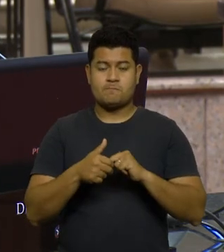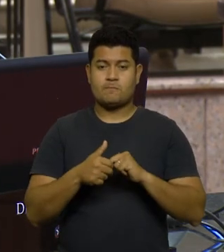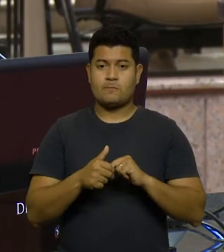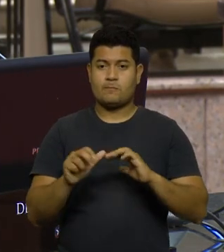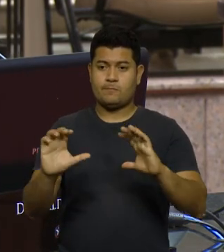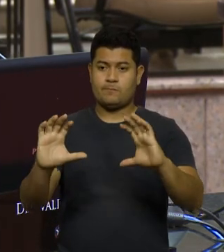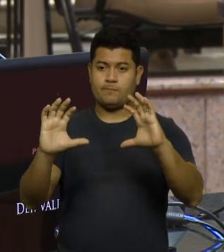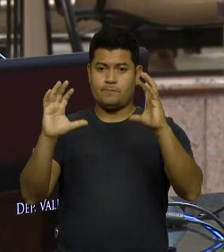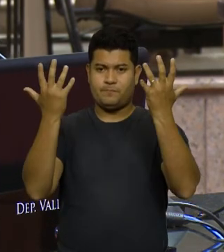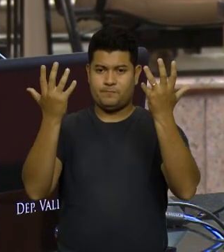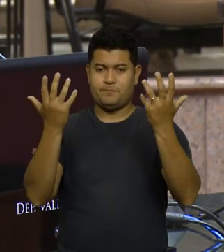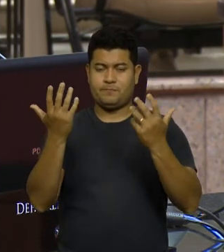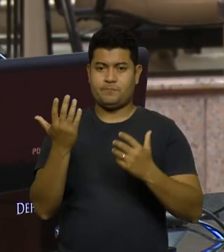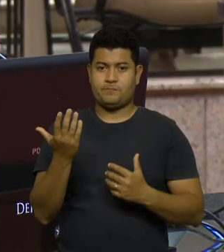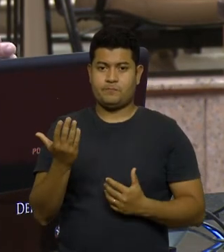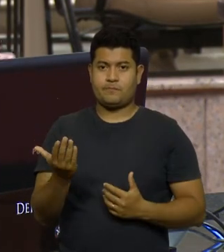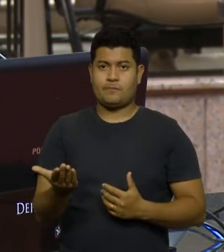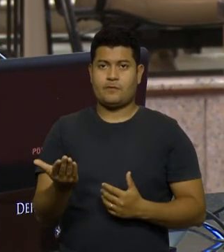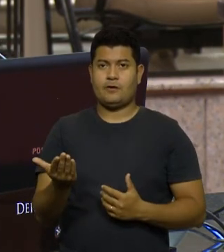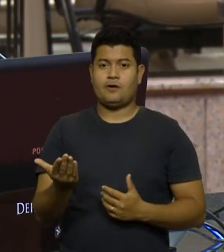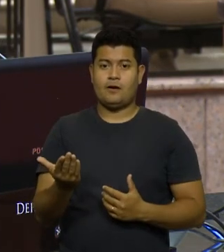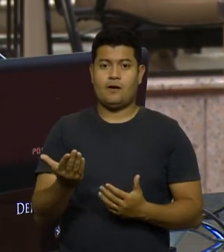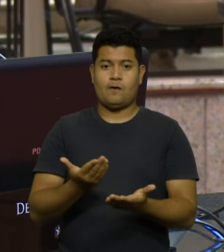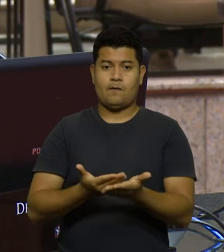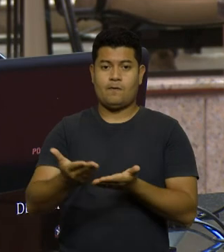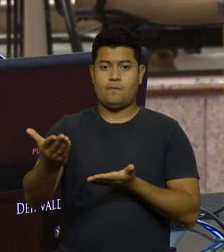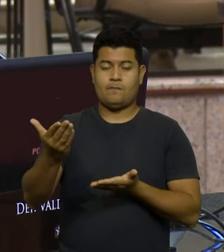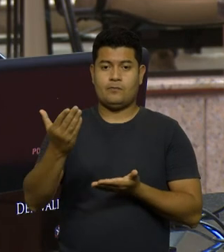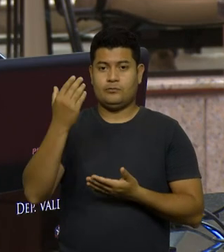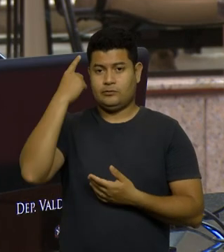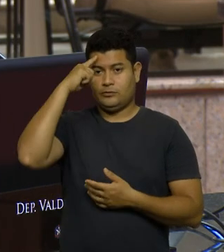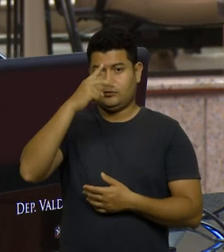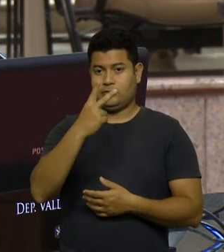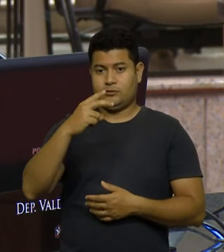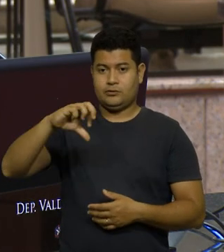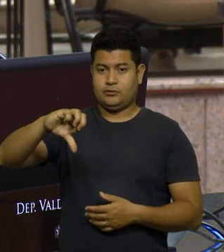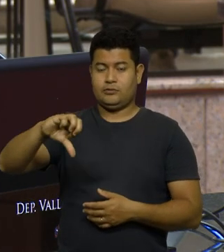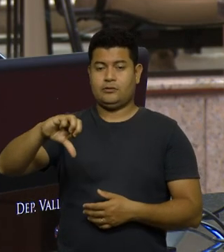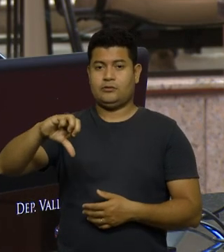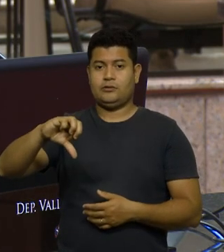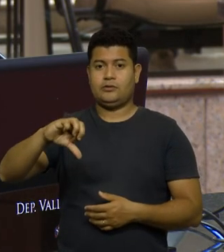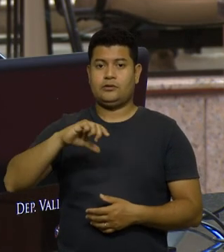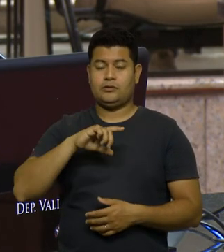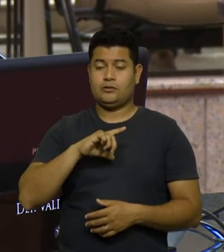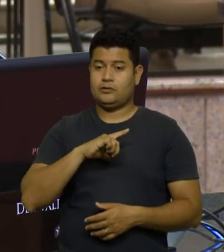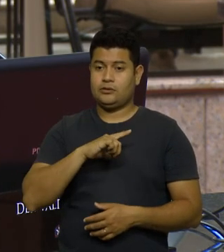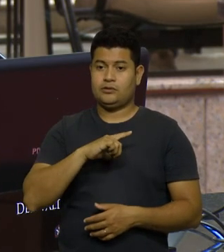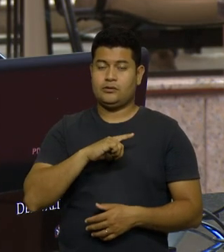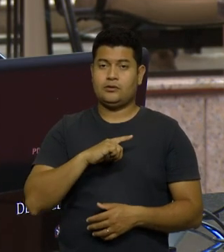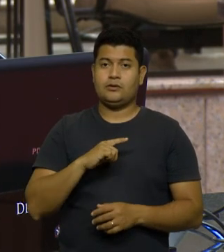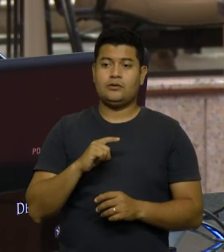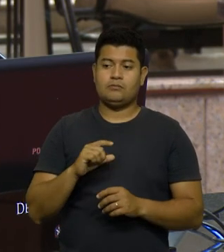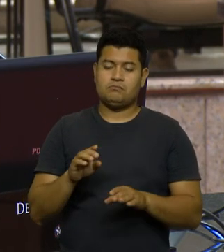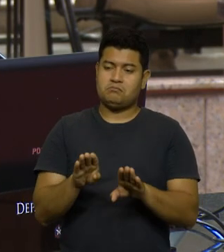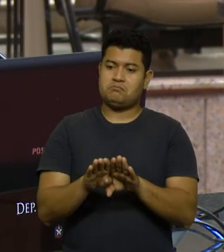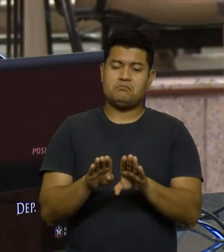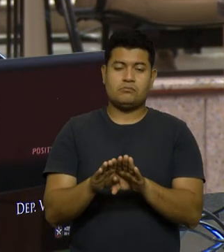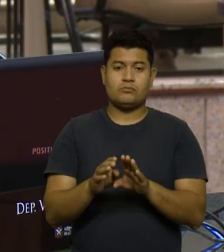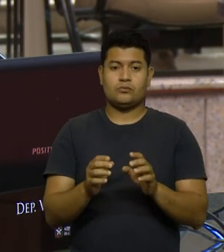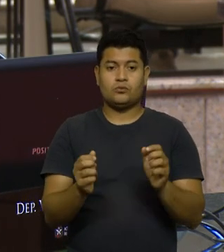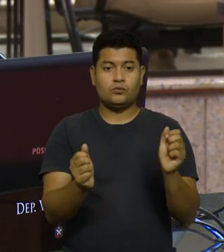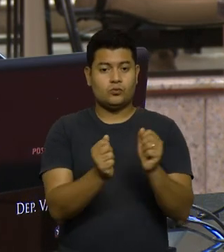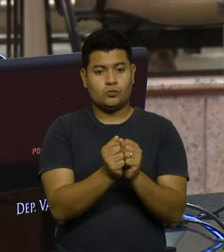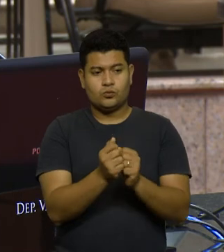festa que vai acontecer nos próximos dias, também, certamente, que com outros colegas, nós estaremos